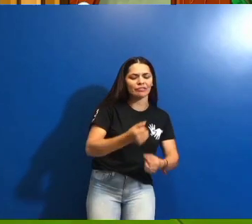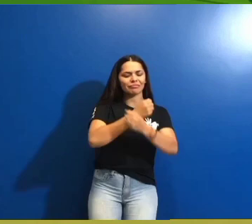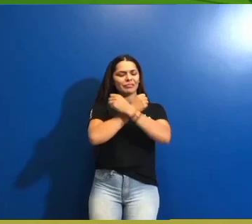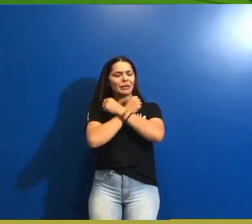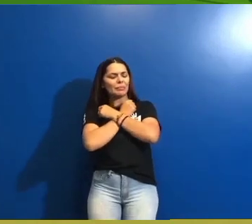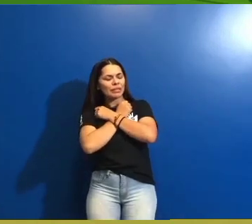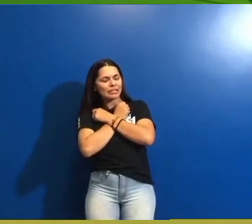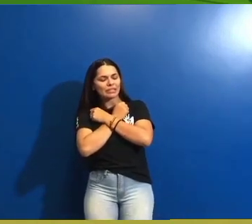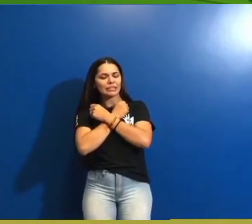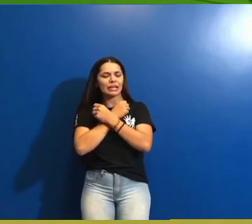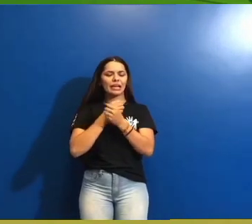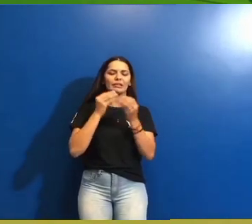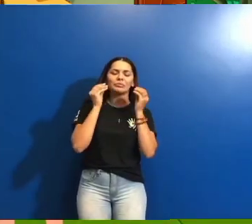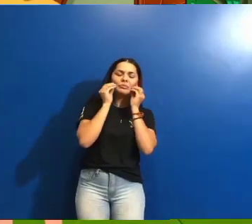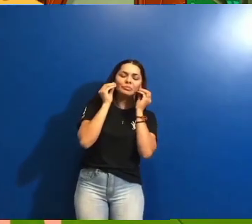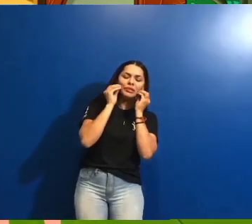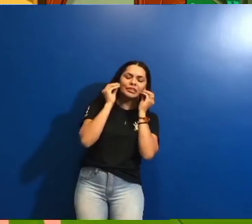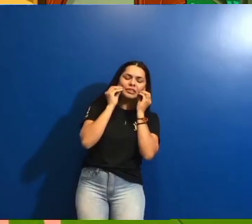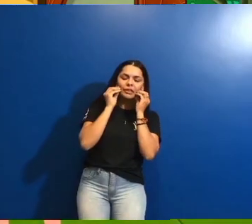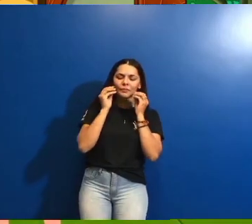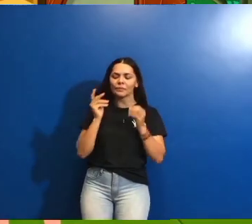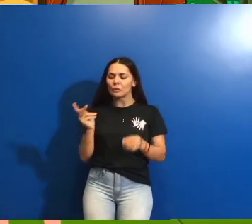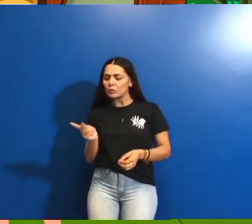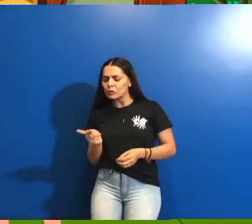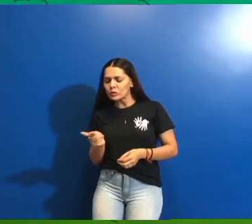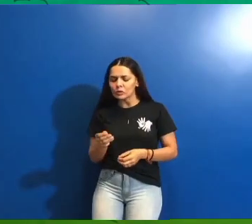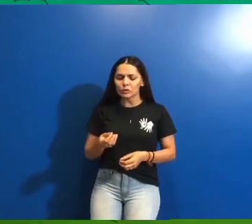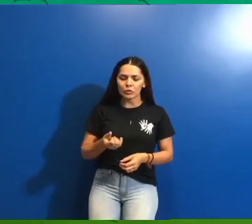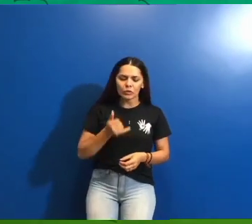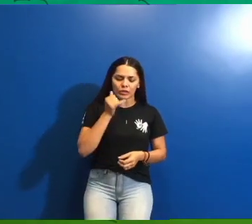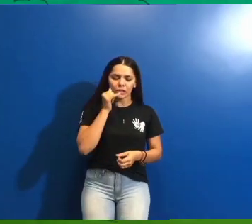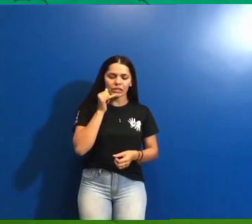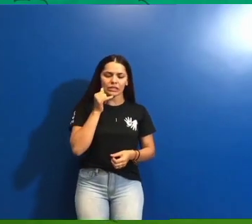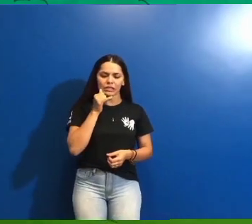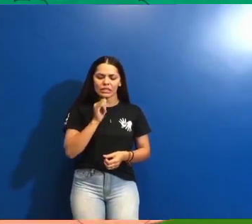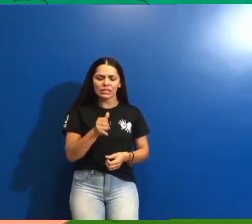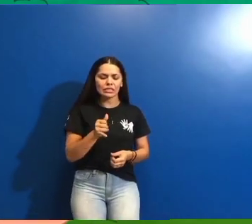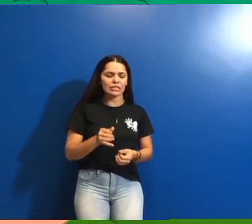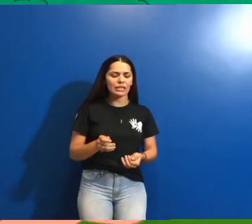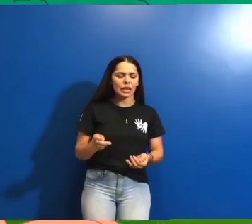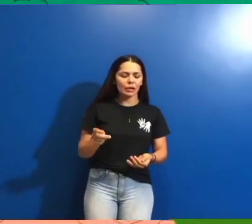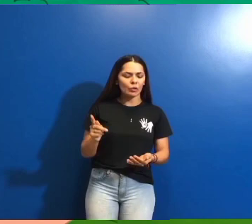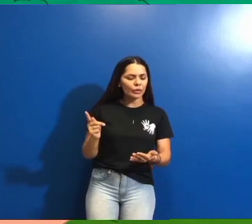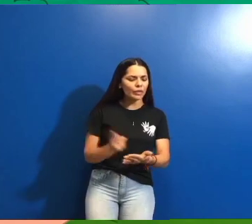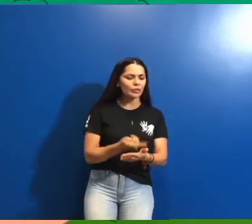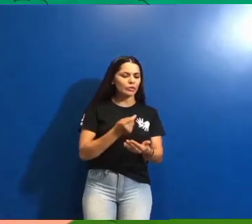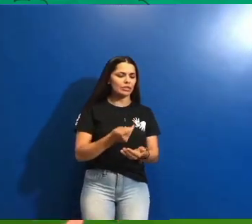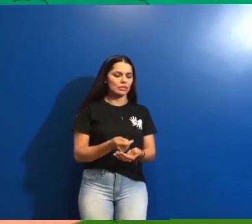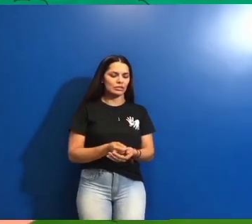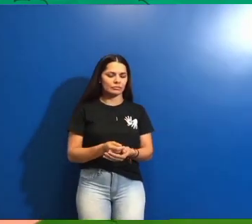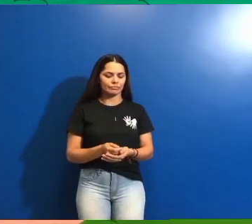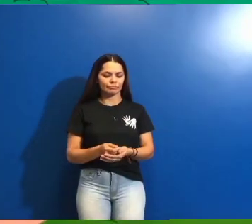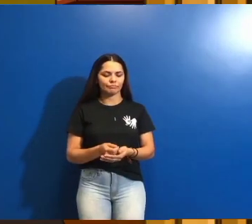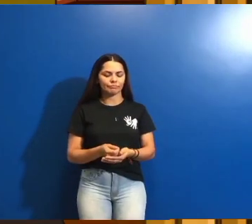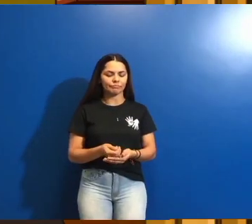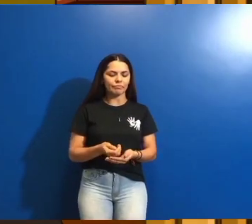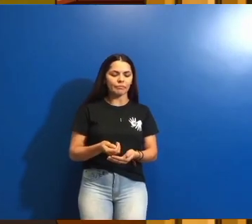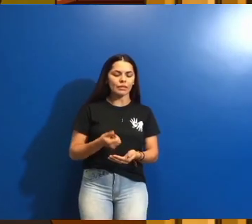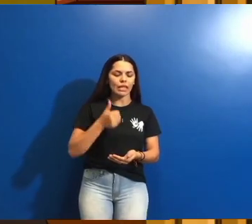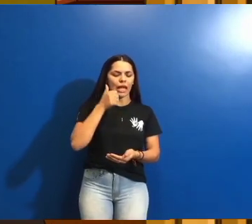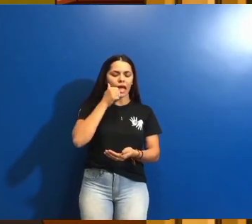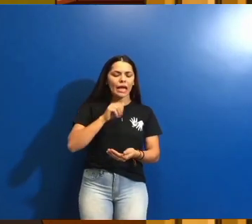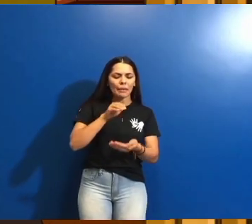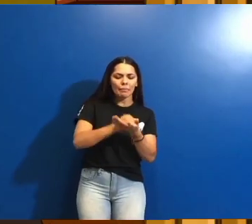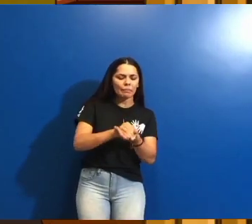a ele e todos se beijaram e se abraçaram. As crianças contaram ao pai tudo o que tinham experimentado. O pai